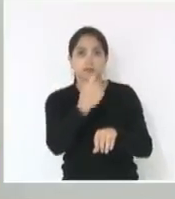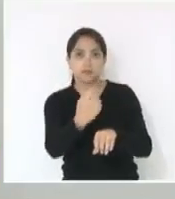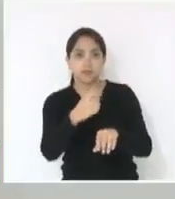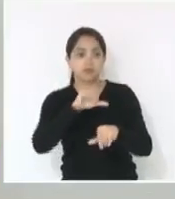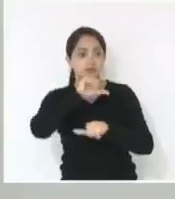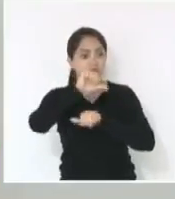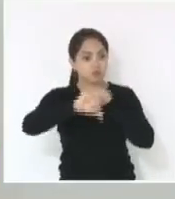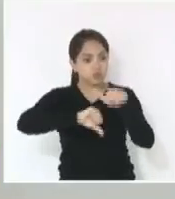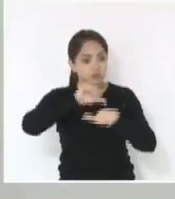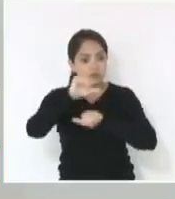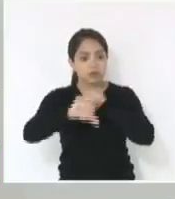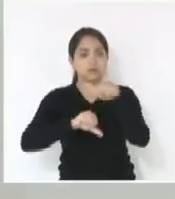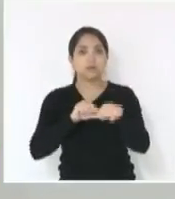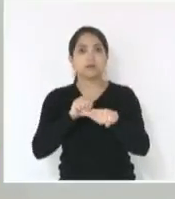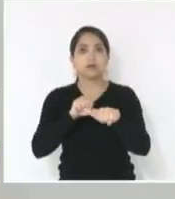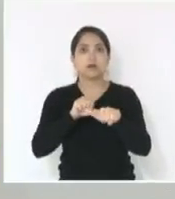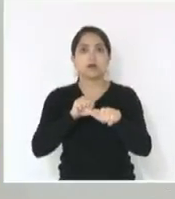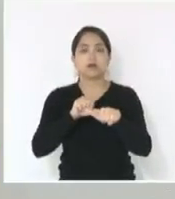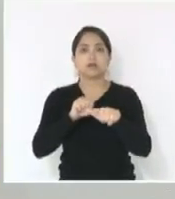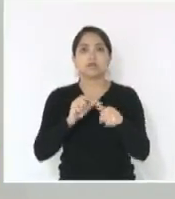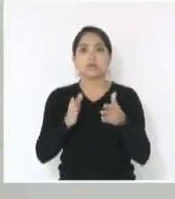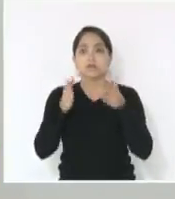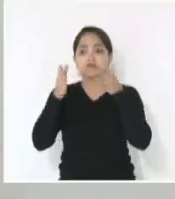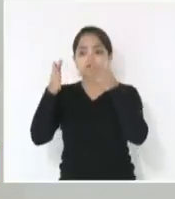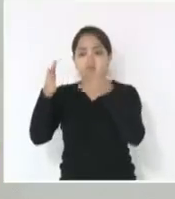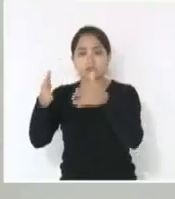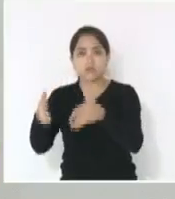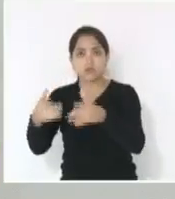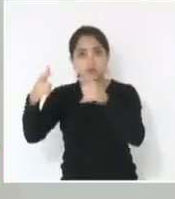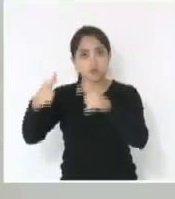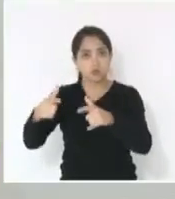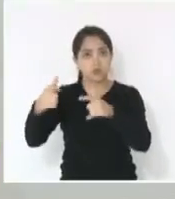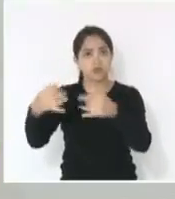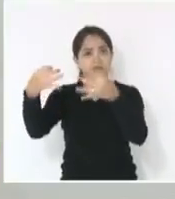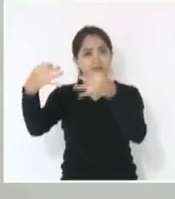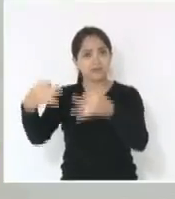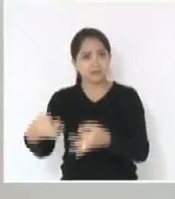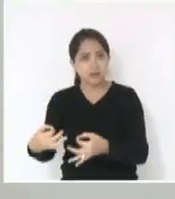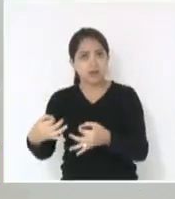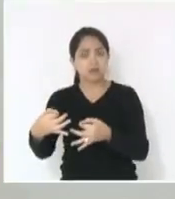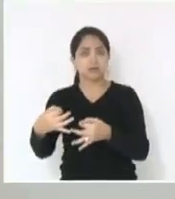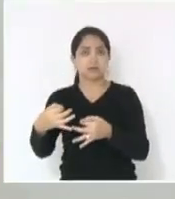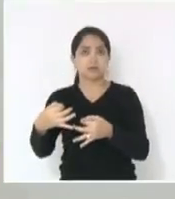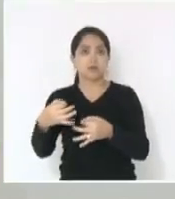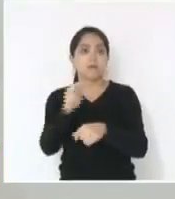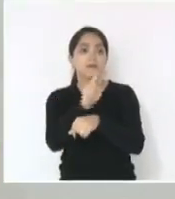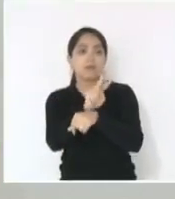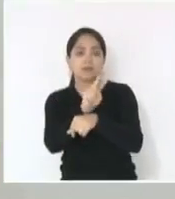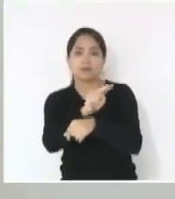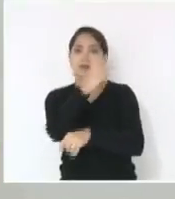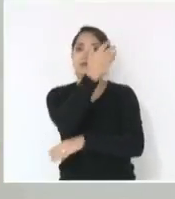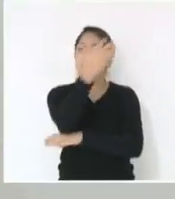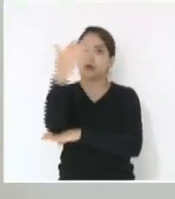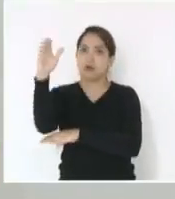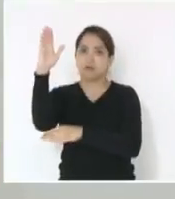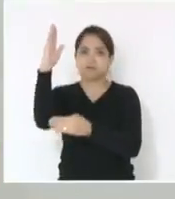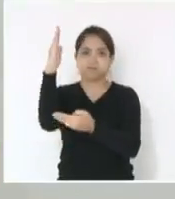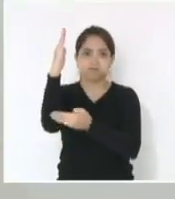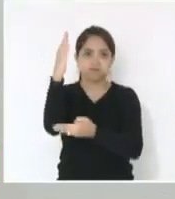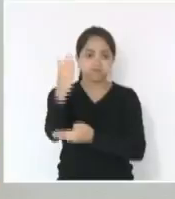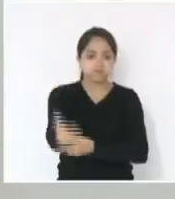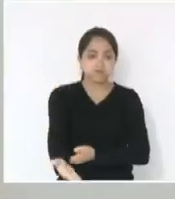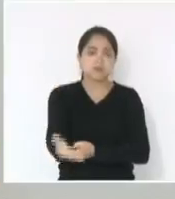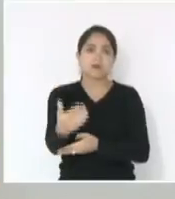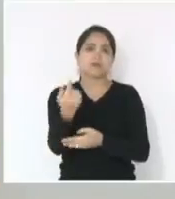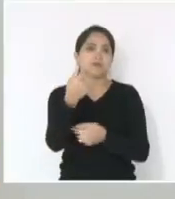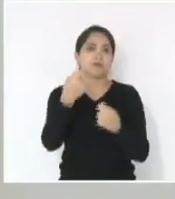poupa milhares e milhares de árvores que deixam de ser derrubadas em nossas